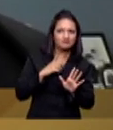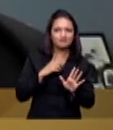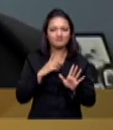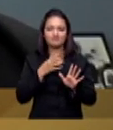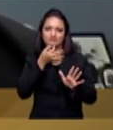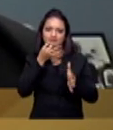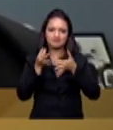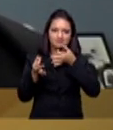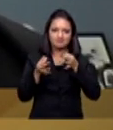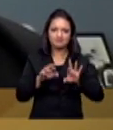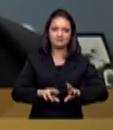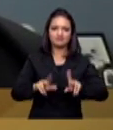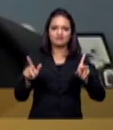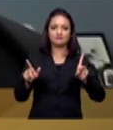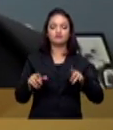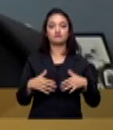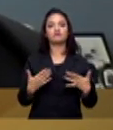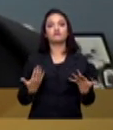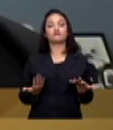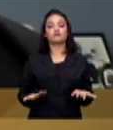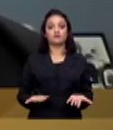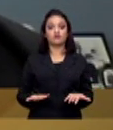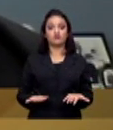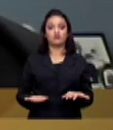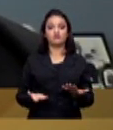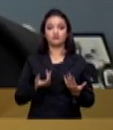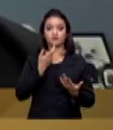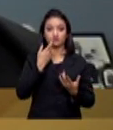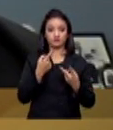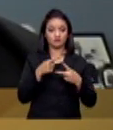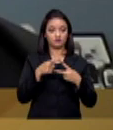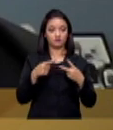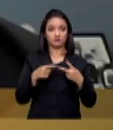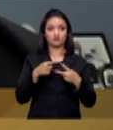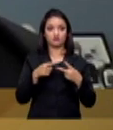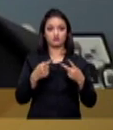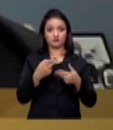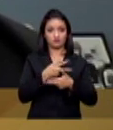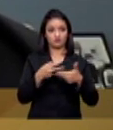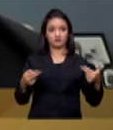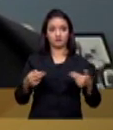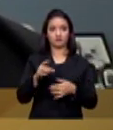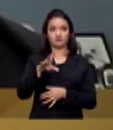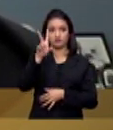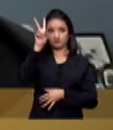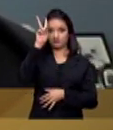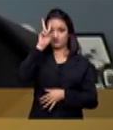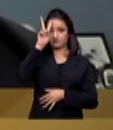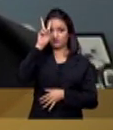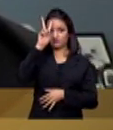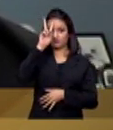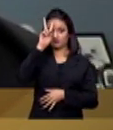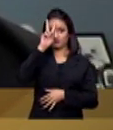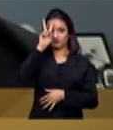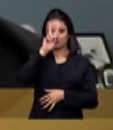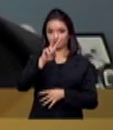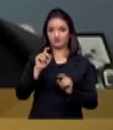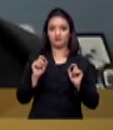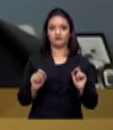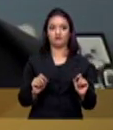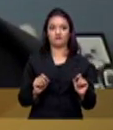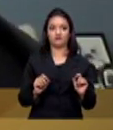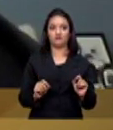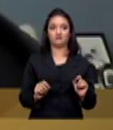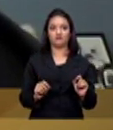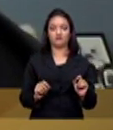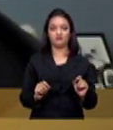de pontuar dois aspectos, presidente, só para lembrar que entre nós, como se